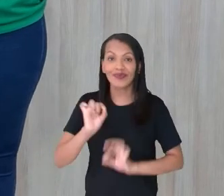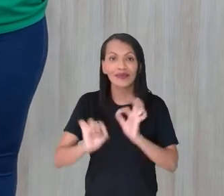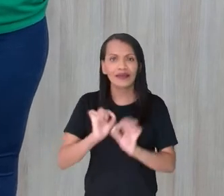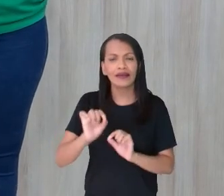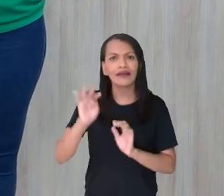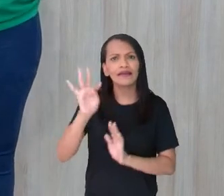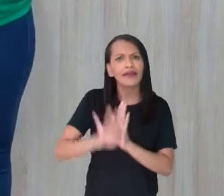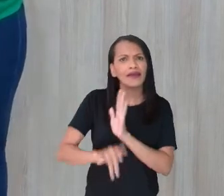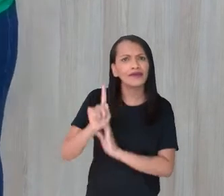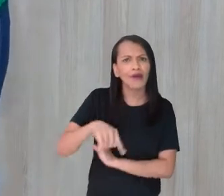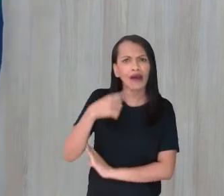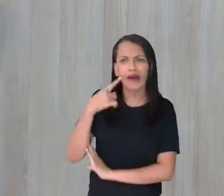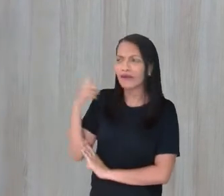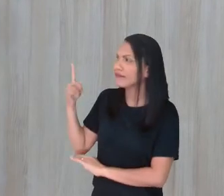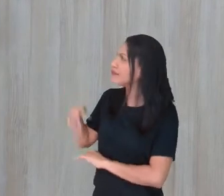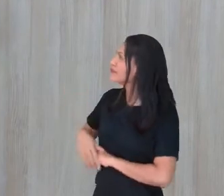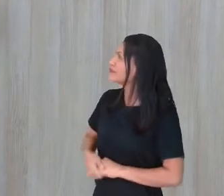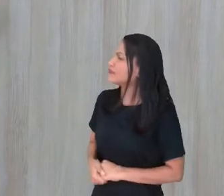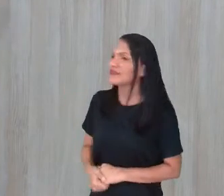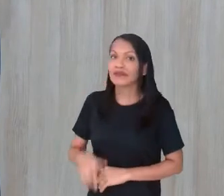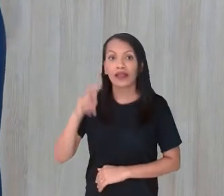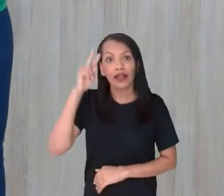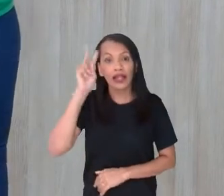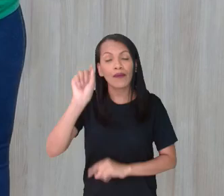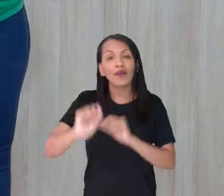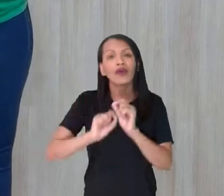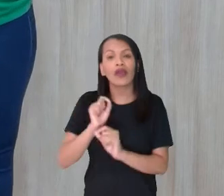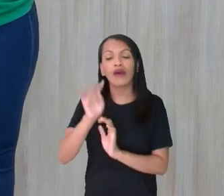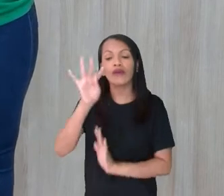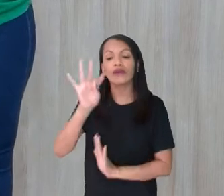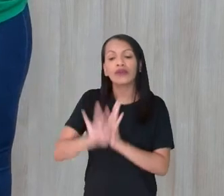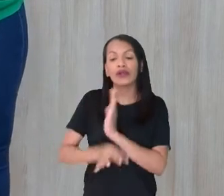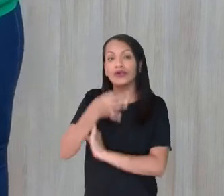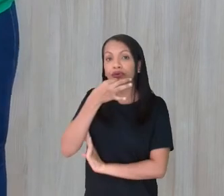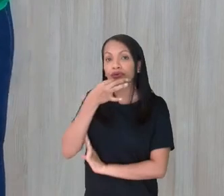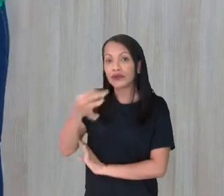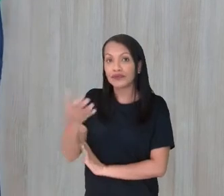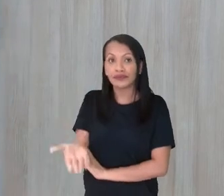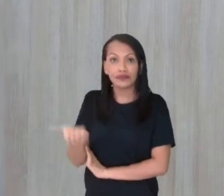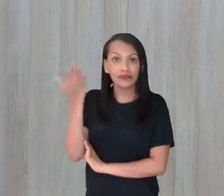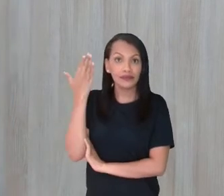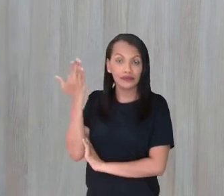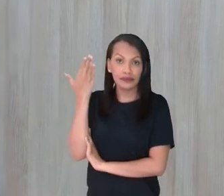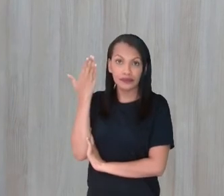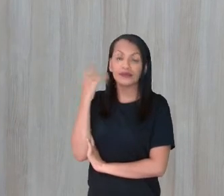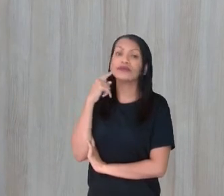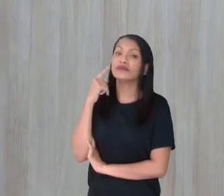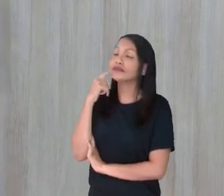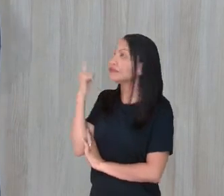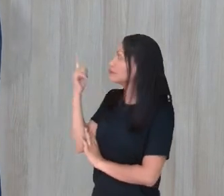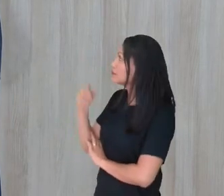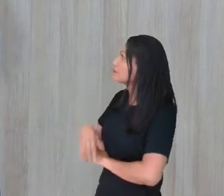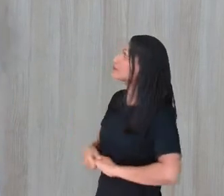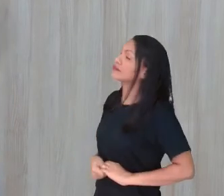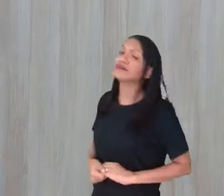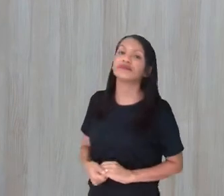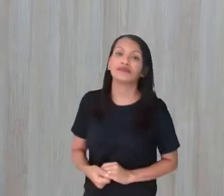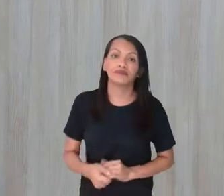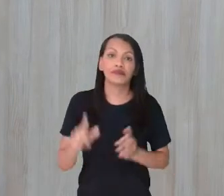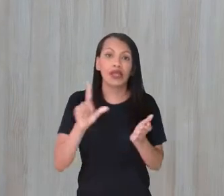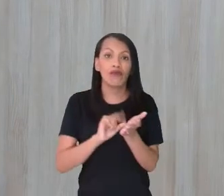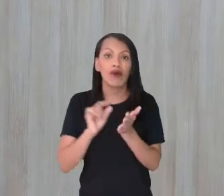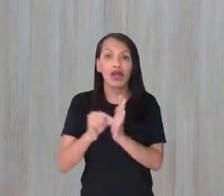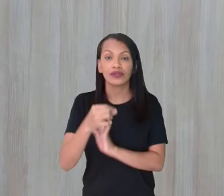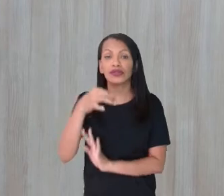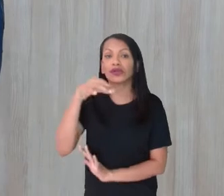esse? Lembram? Falei do texto argumentativo na aula passada. Esse gênero aqui é o artigo de